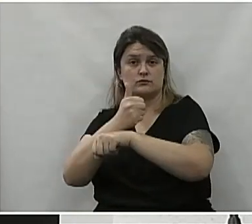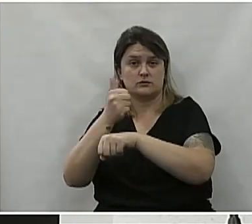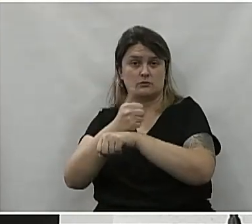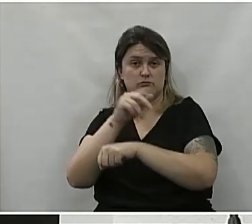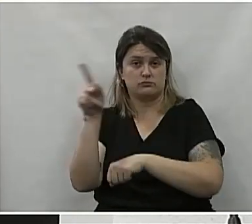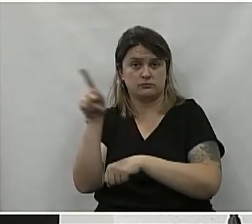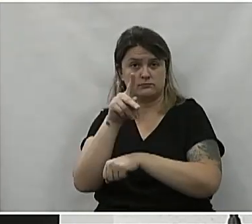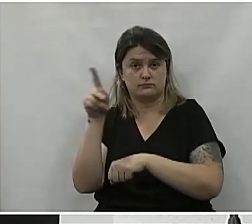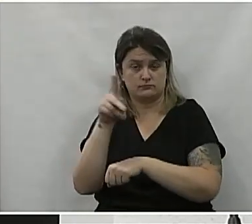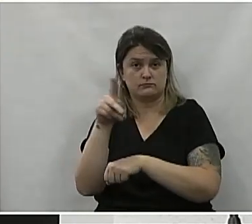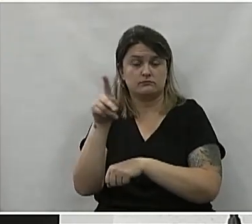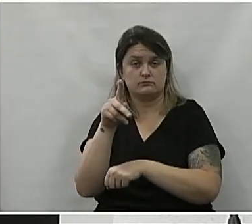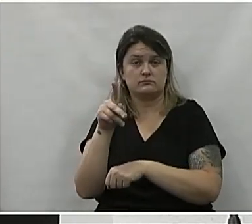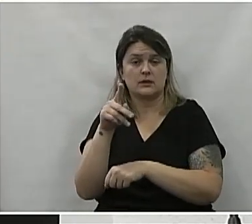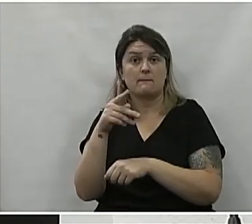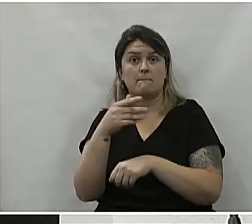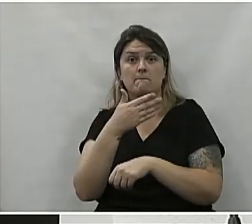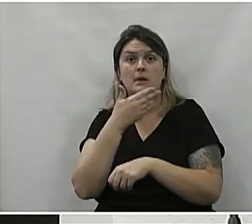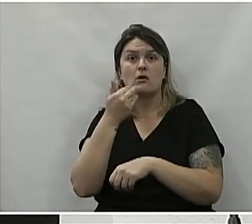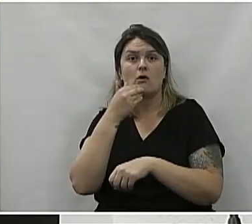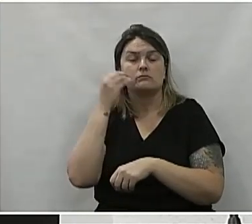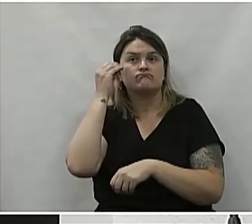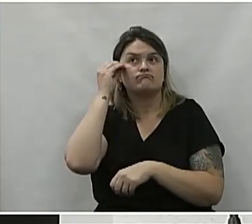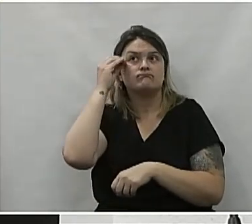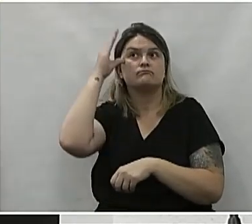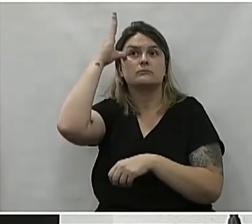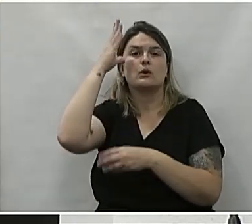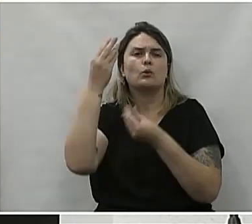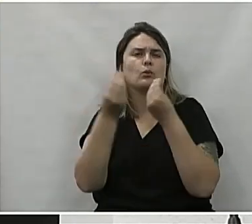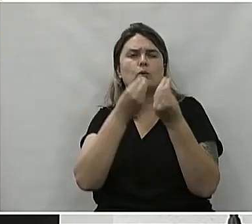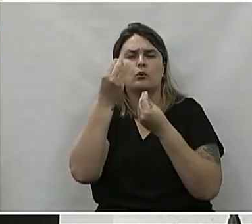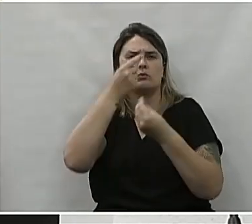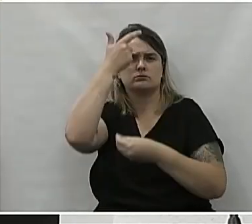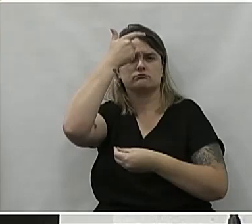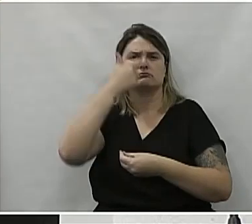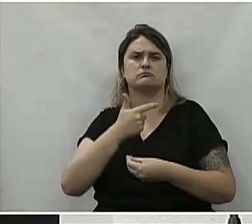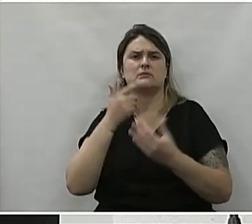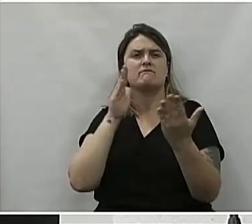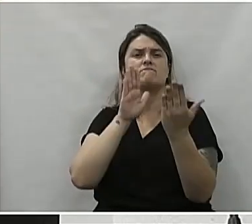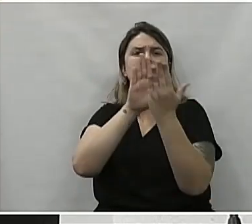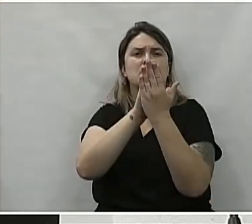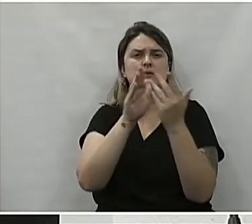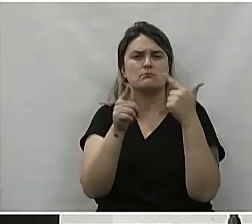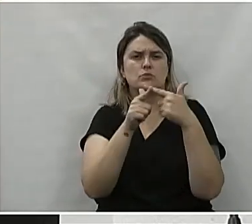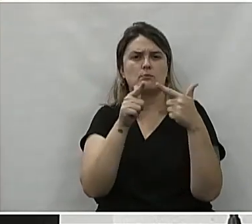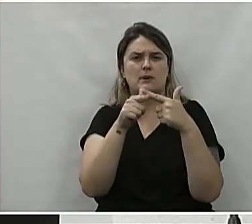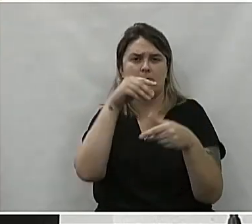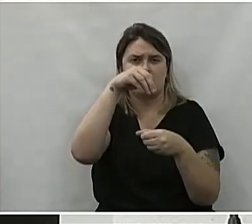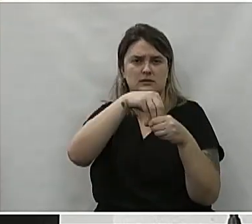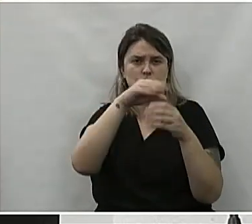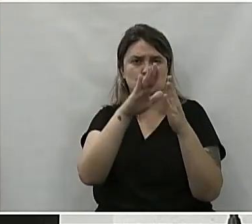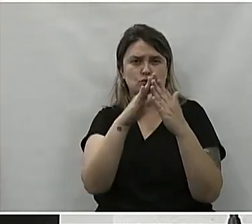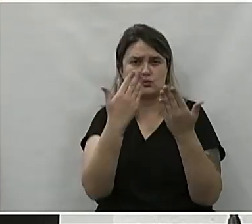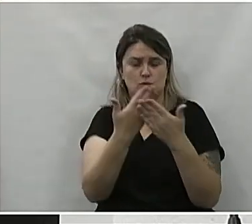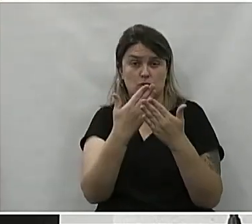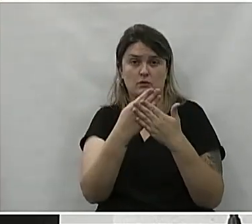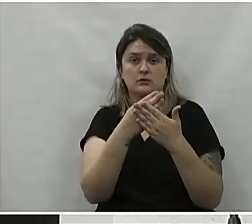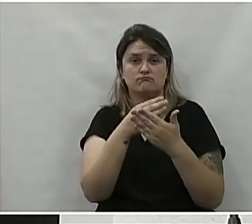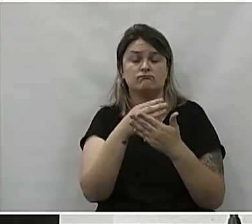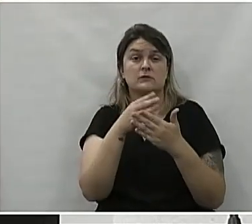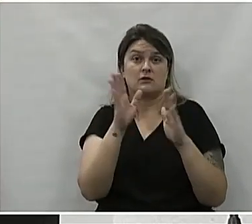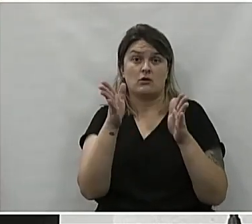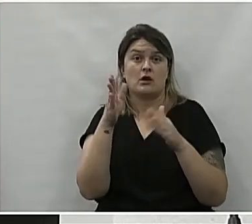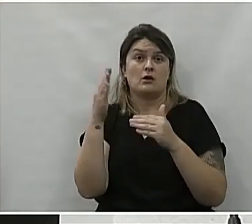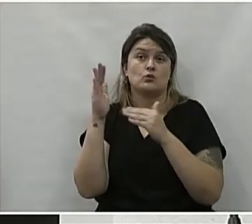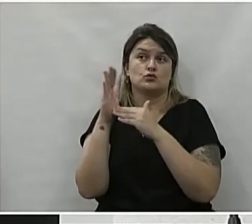educação Proporcionando O conhecimento Necessário Acerca de como agir Prente a ataques Em escolas Tema que ganhou Muita